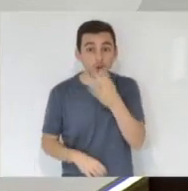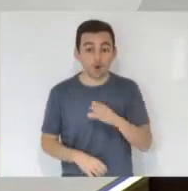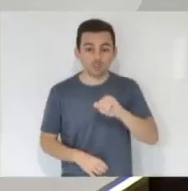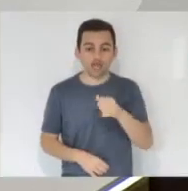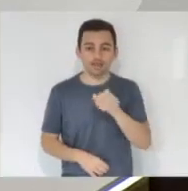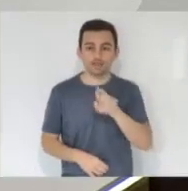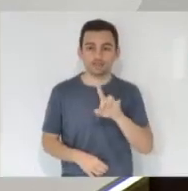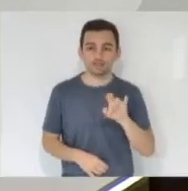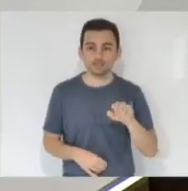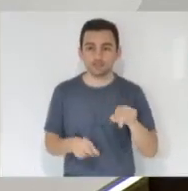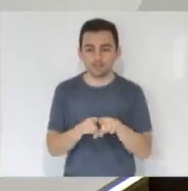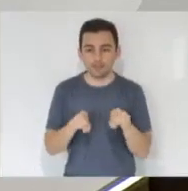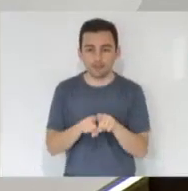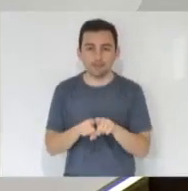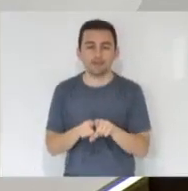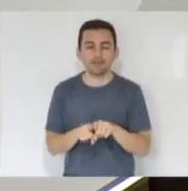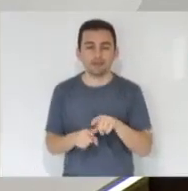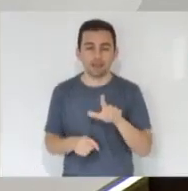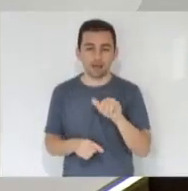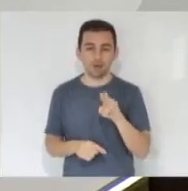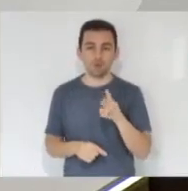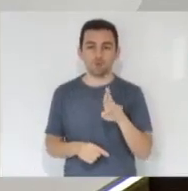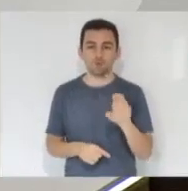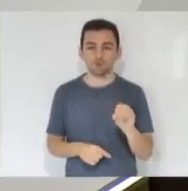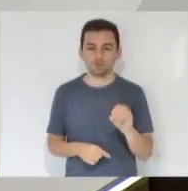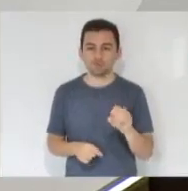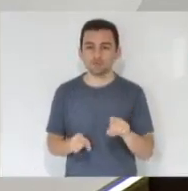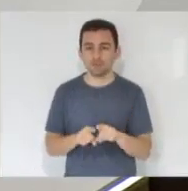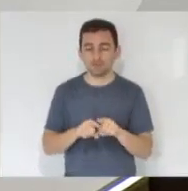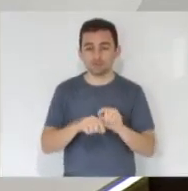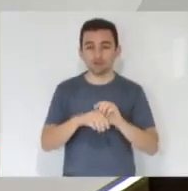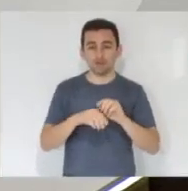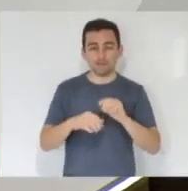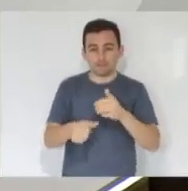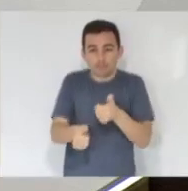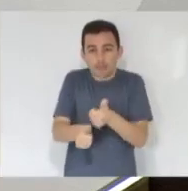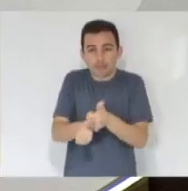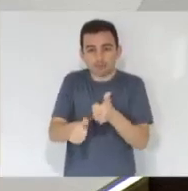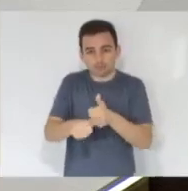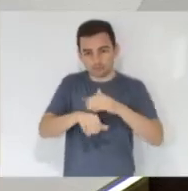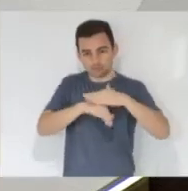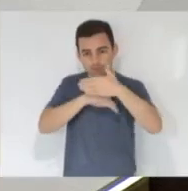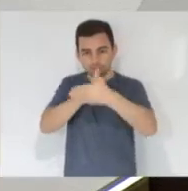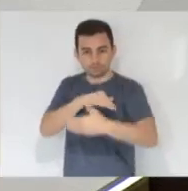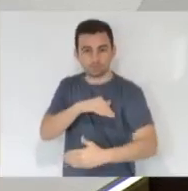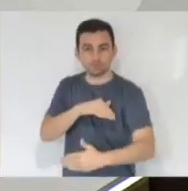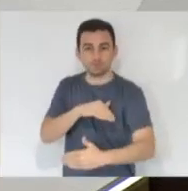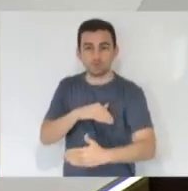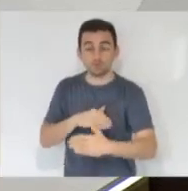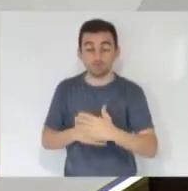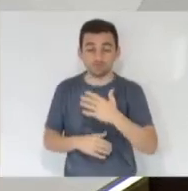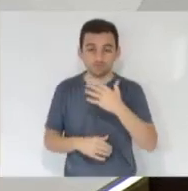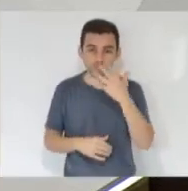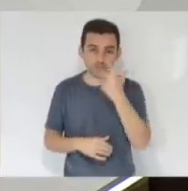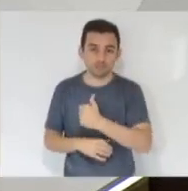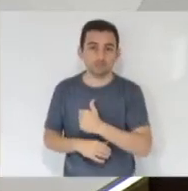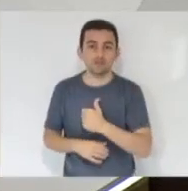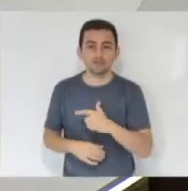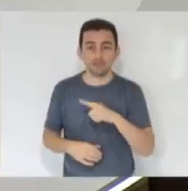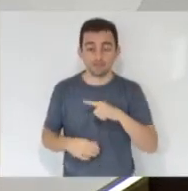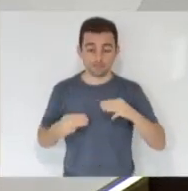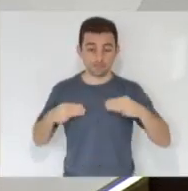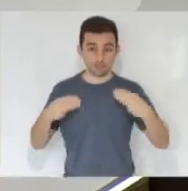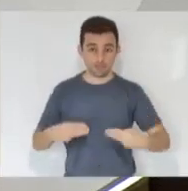Miller. Está saindo a questão dos cânions. O Ministério do Turismo está começando, já está pronto para